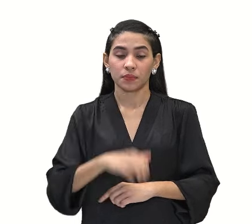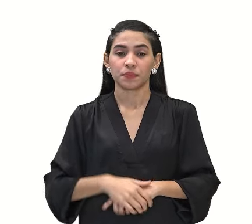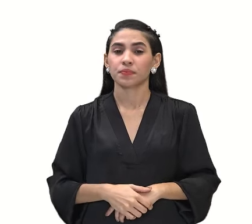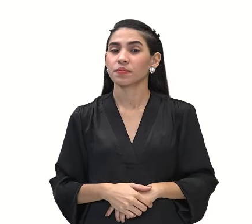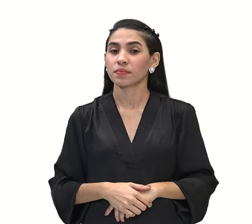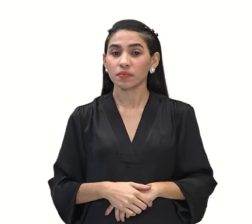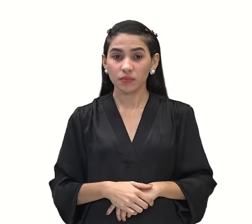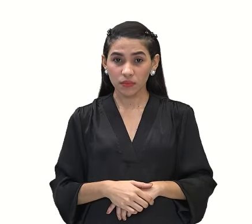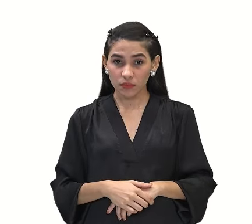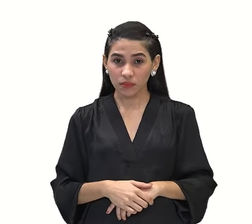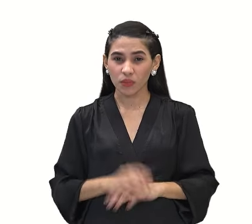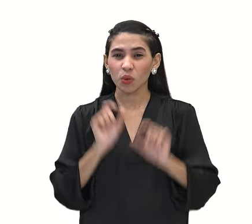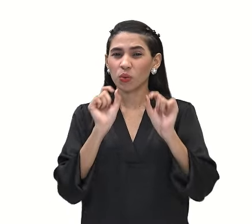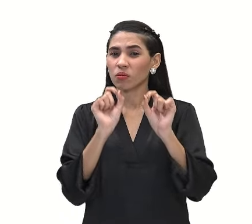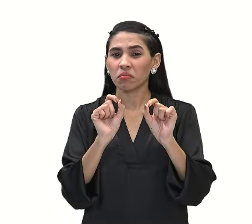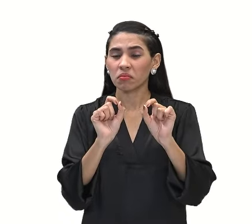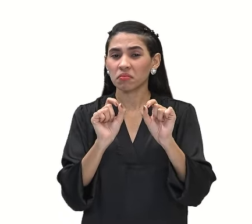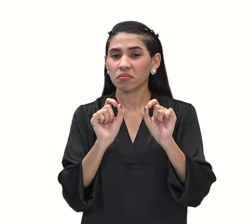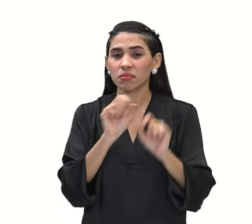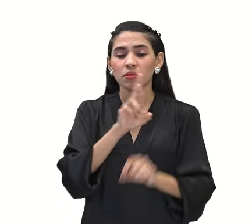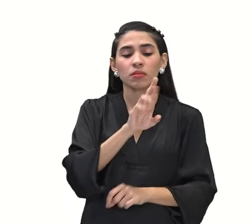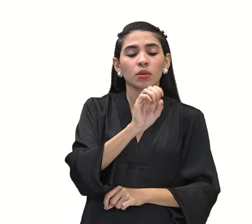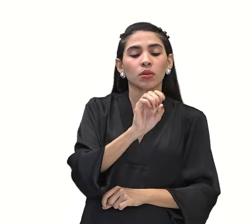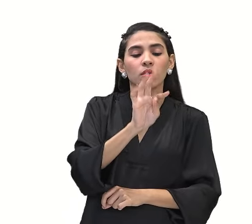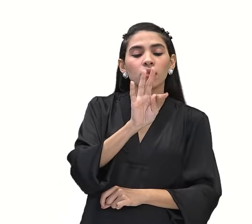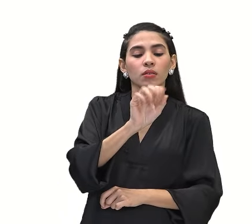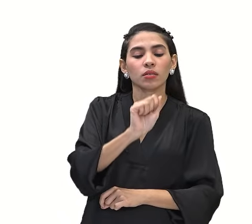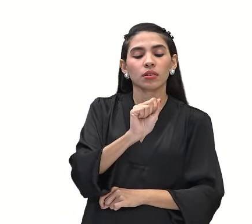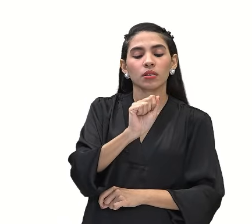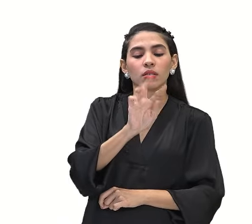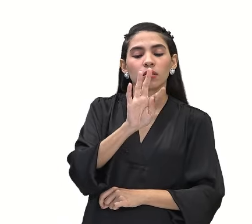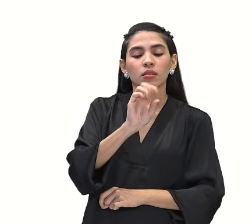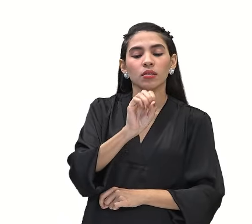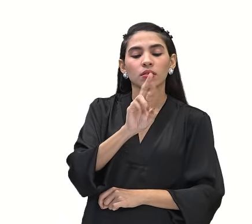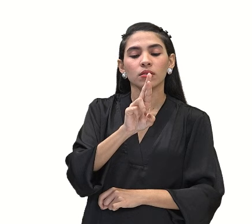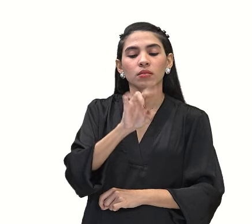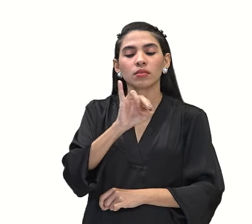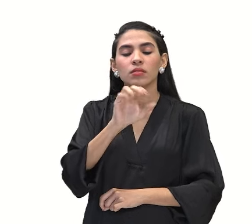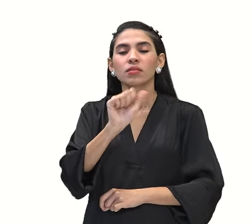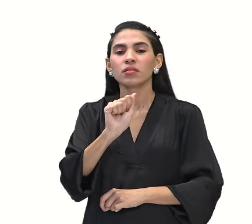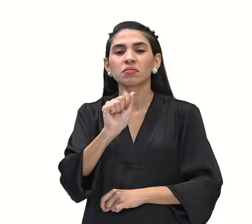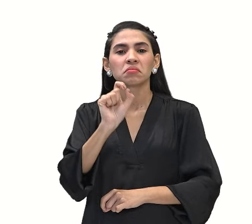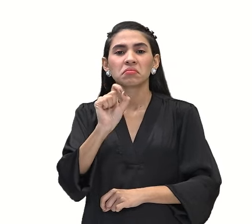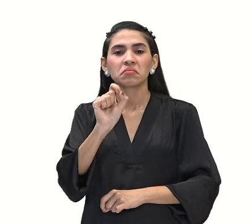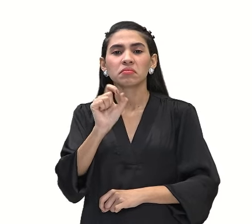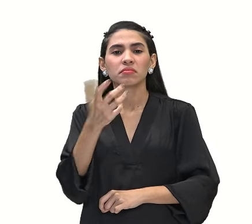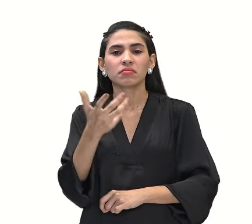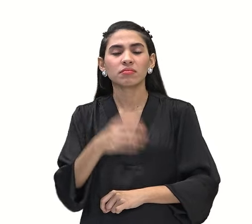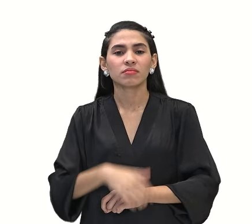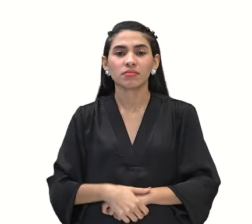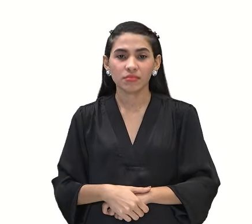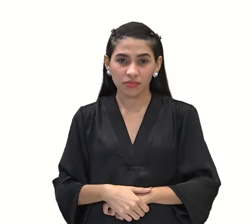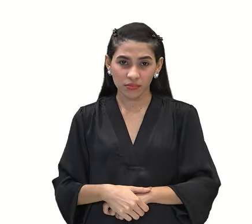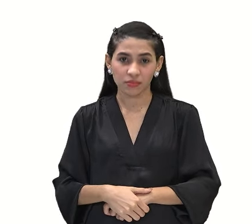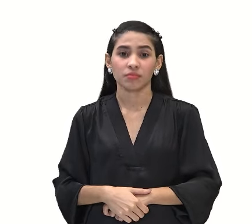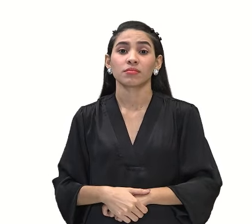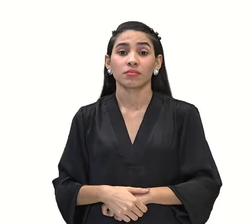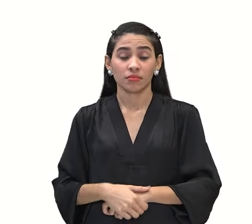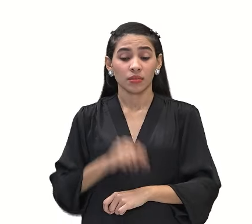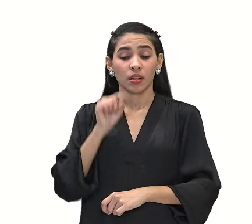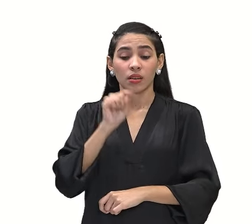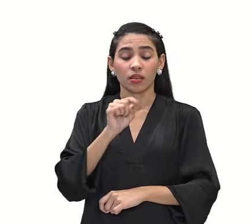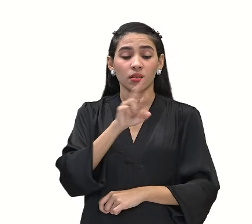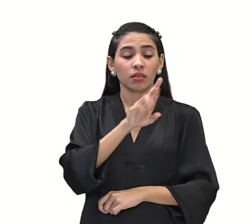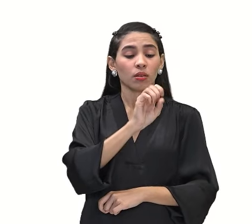que que seria uma ro ta tória rotatória nada